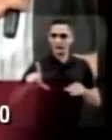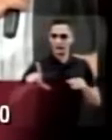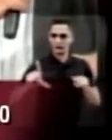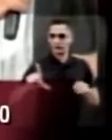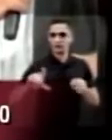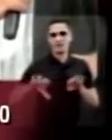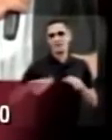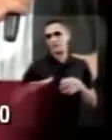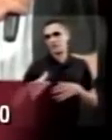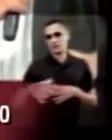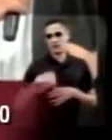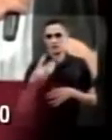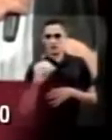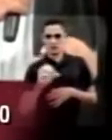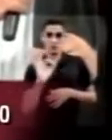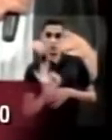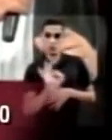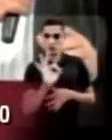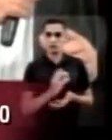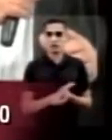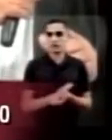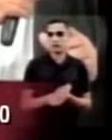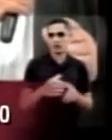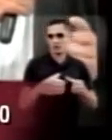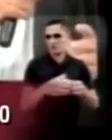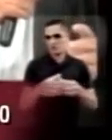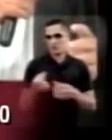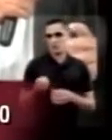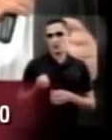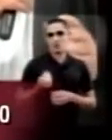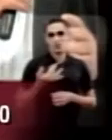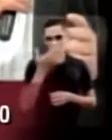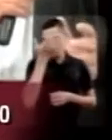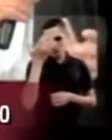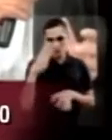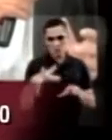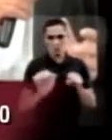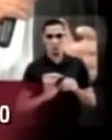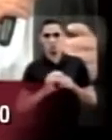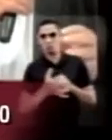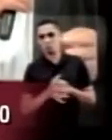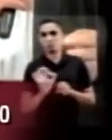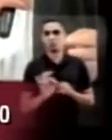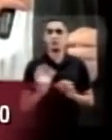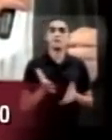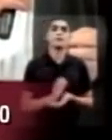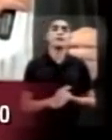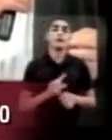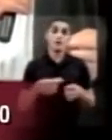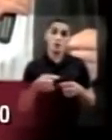30%. Então, quando você tem febre, tosse,